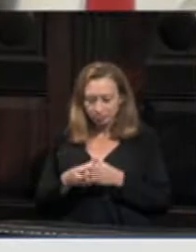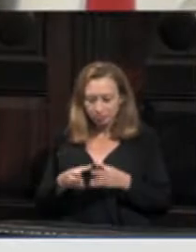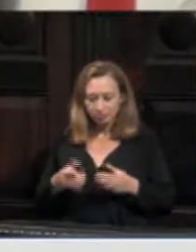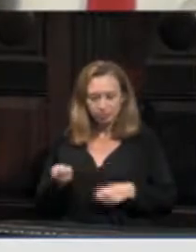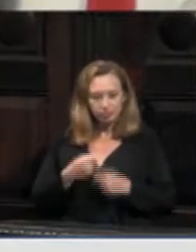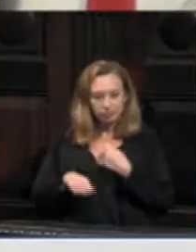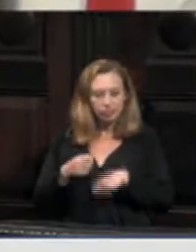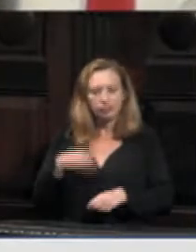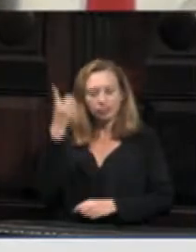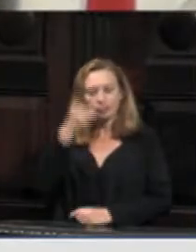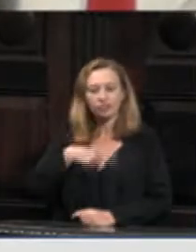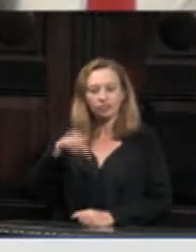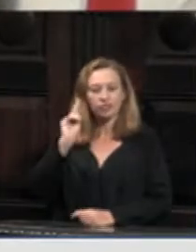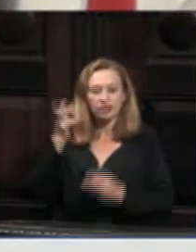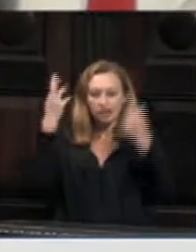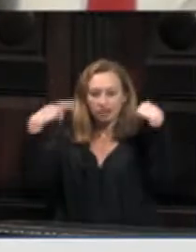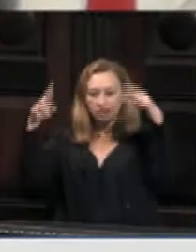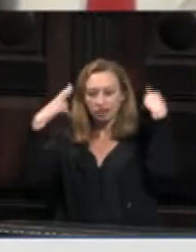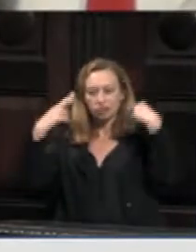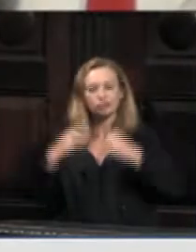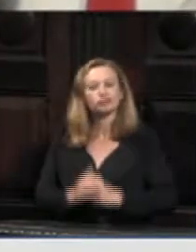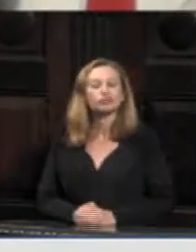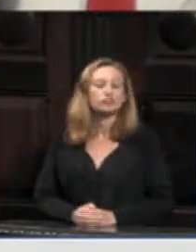Valdec Carneiro.